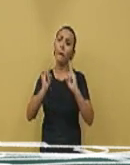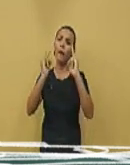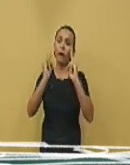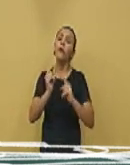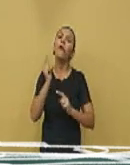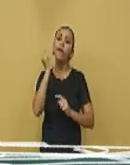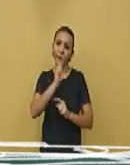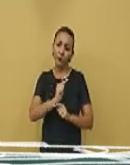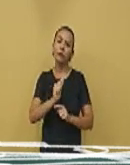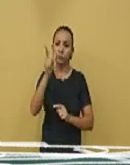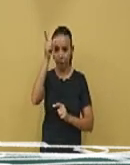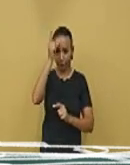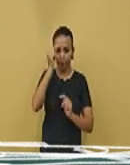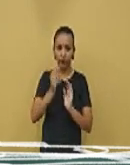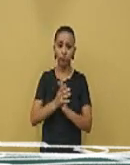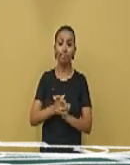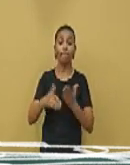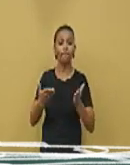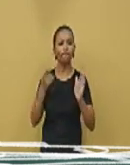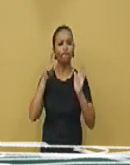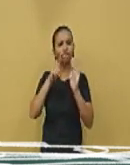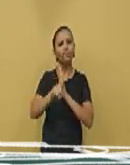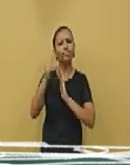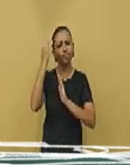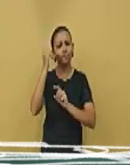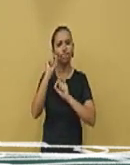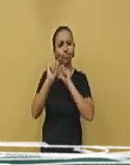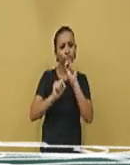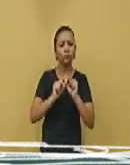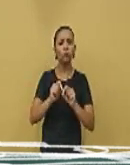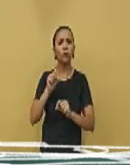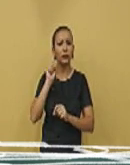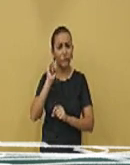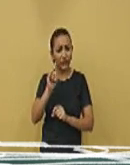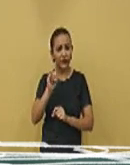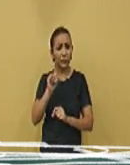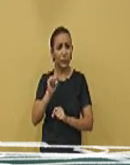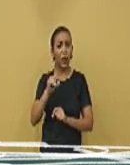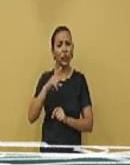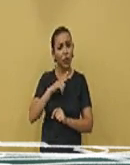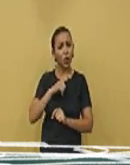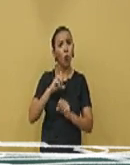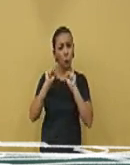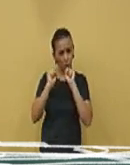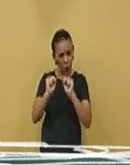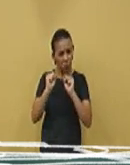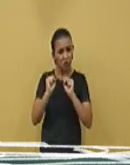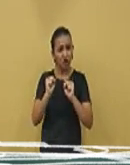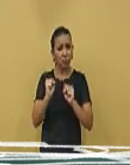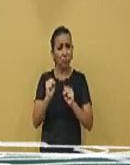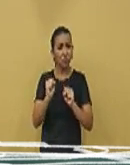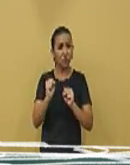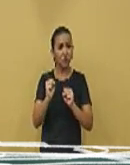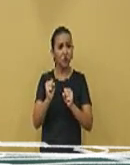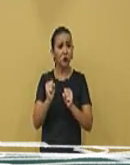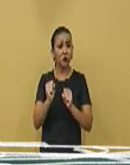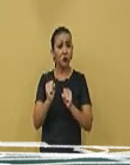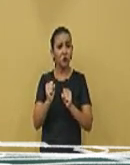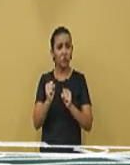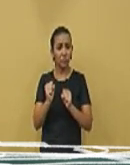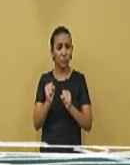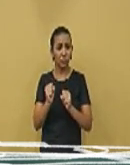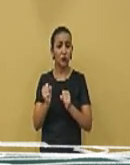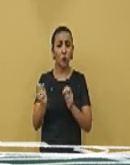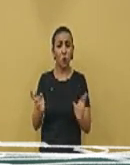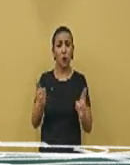finalmente. E eu gostaria de saber se há alguma possibilidade, embora a EAD e a COIM tenham uma